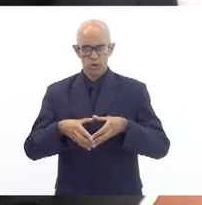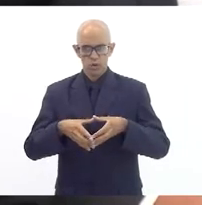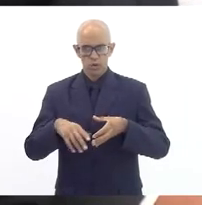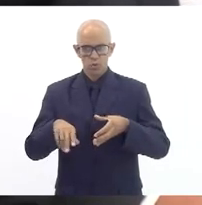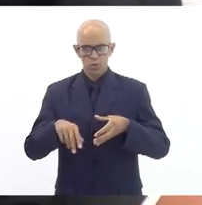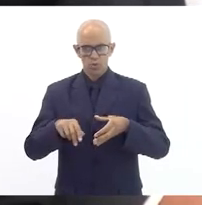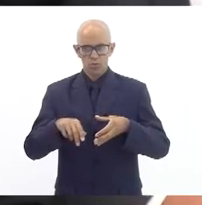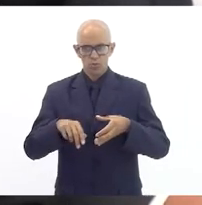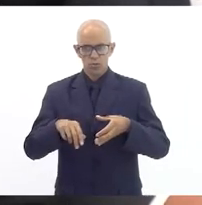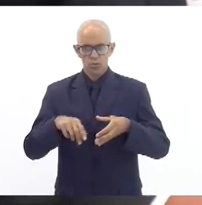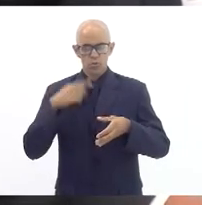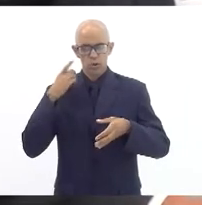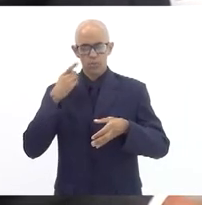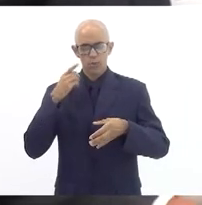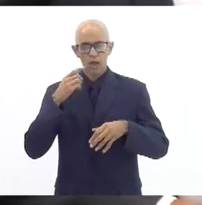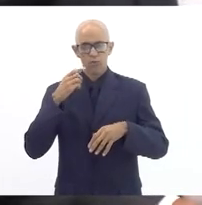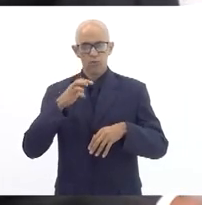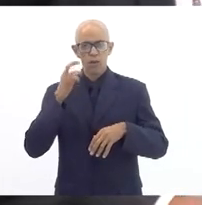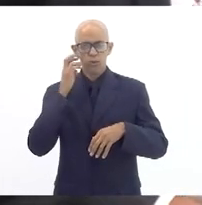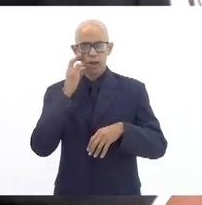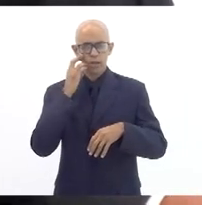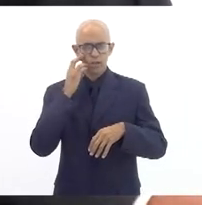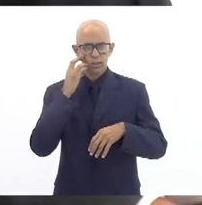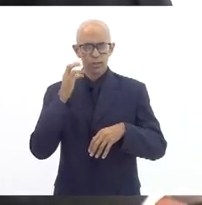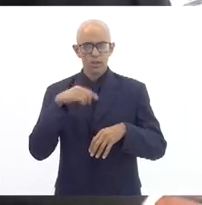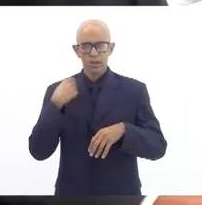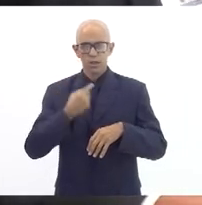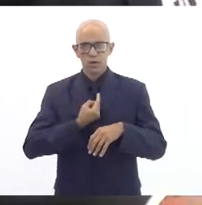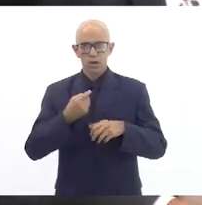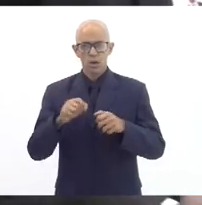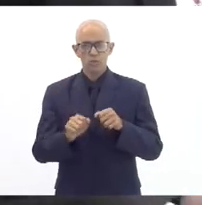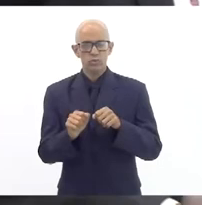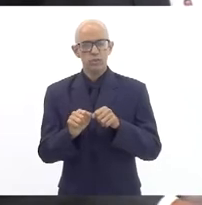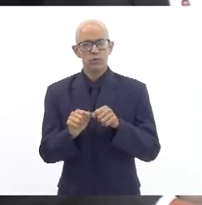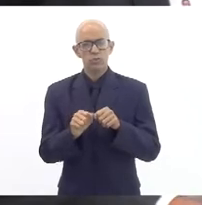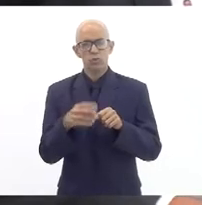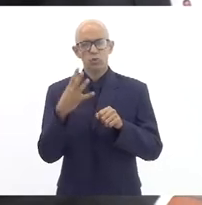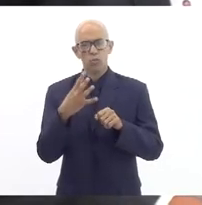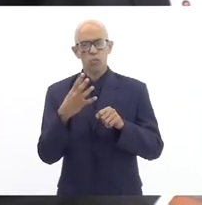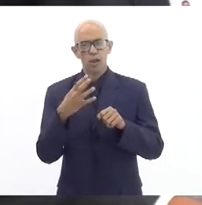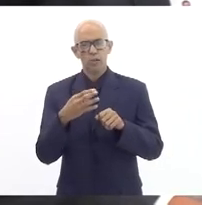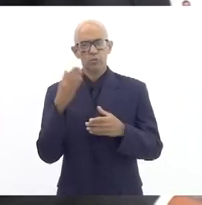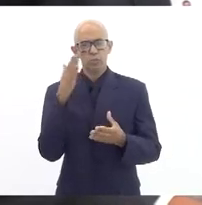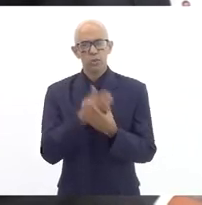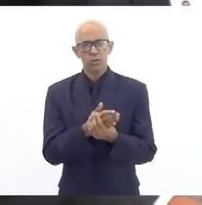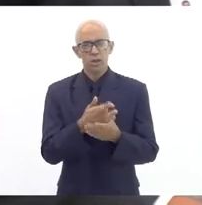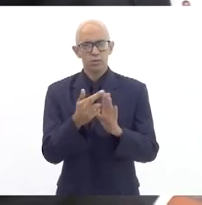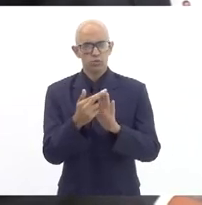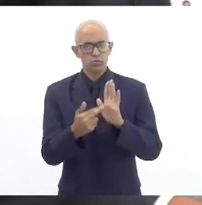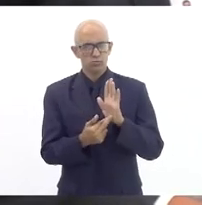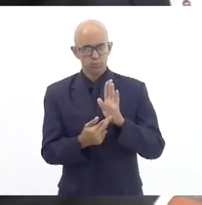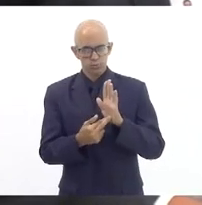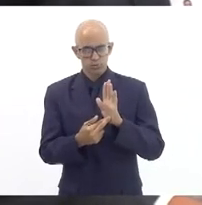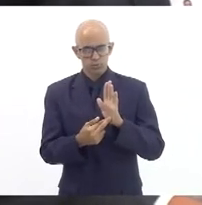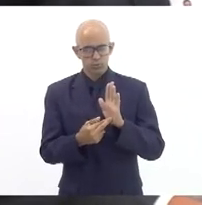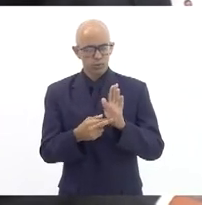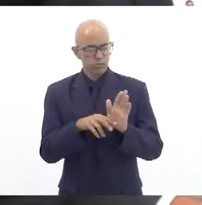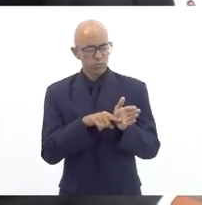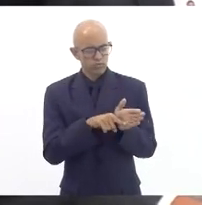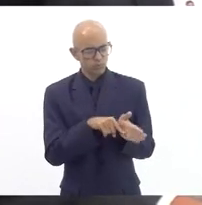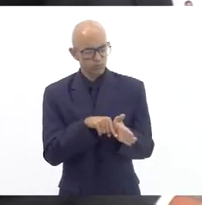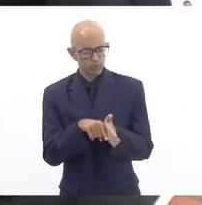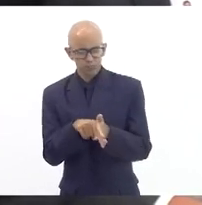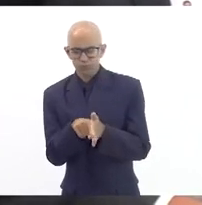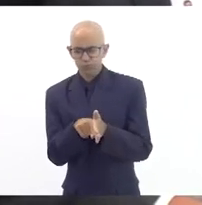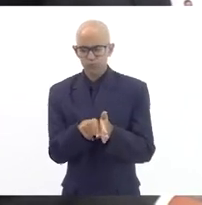Valdec, a gente abriu 4 processos regulatórios para que fossem verificadas as condições